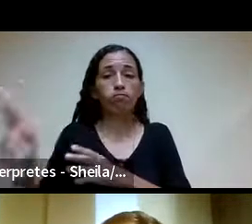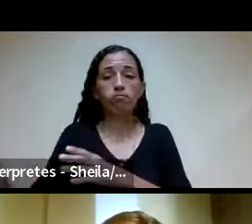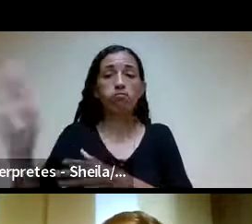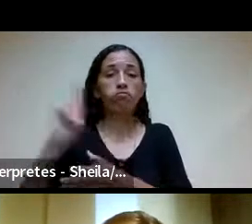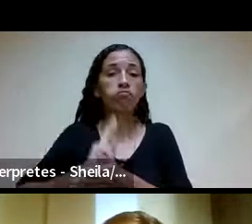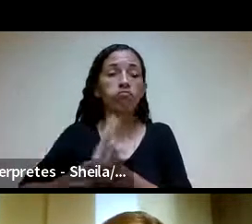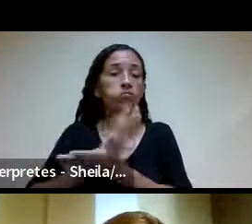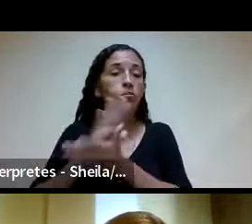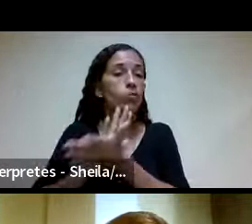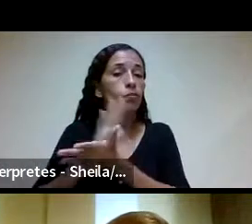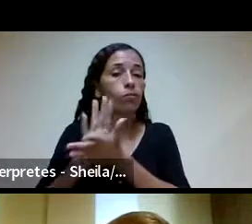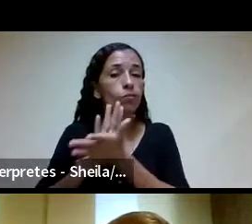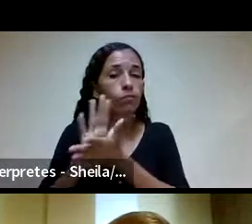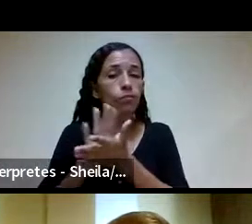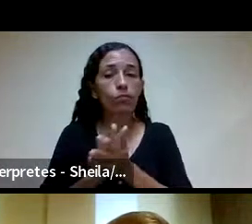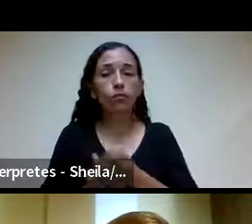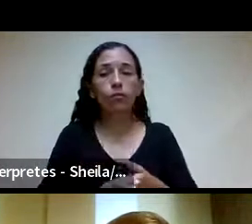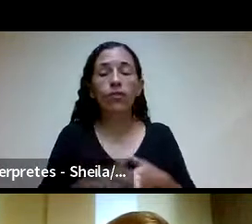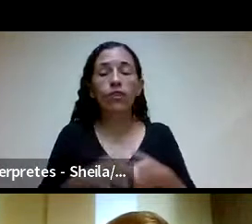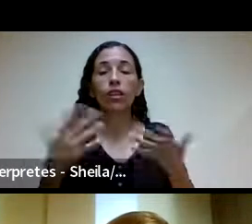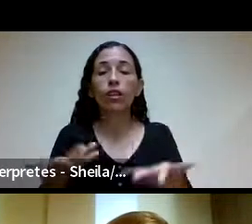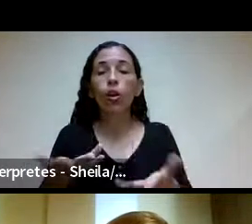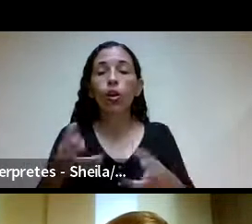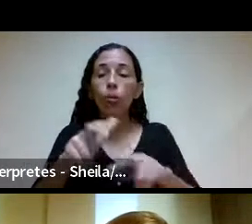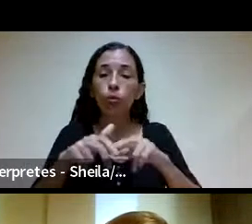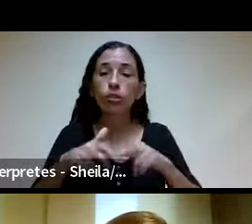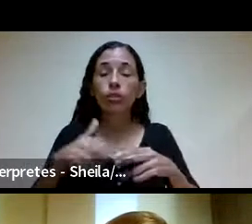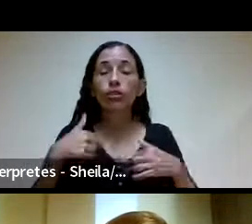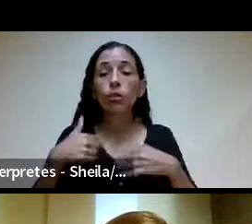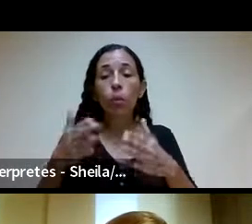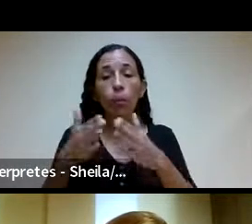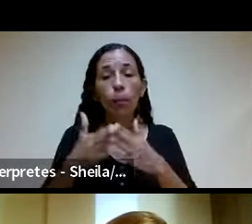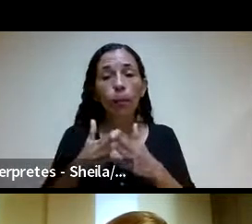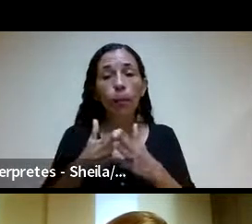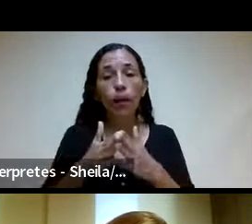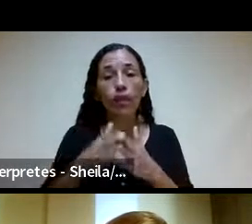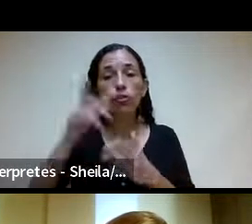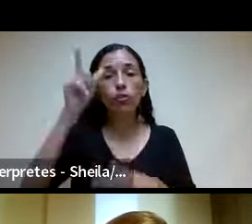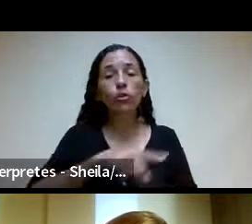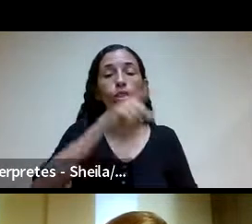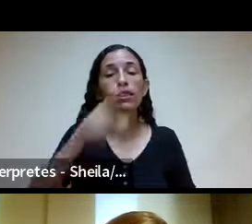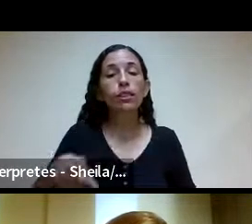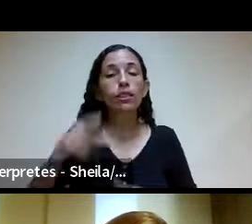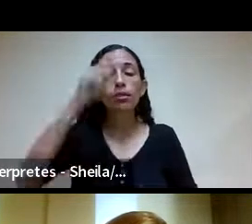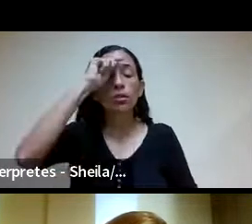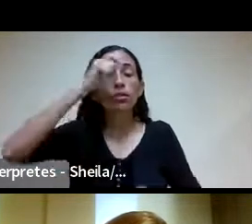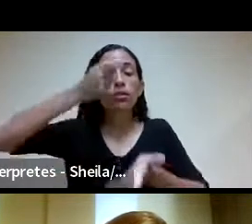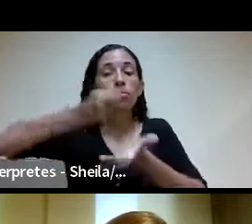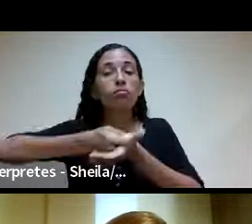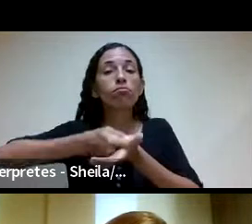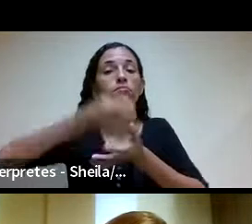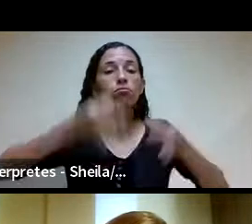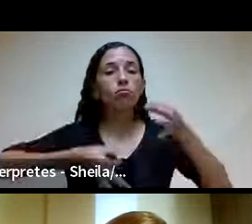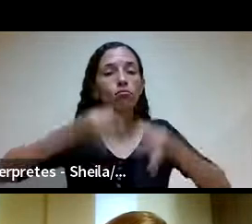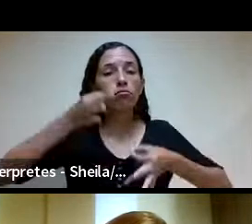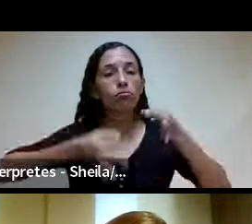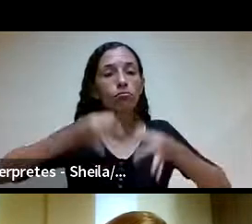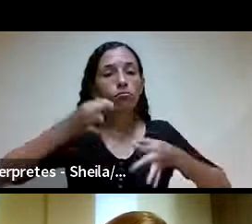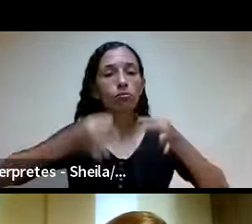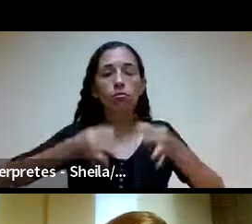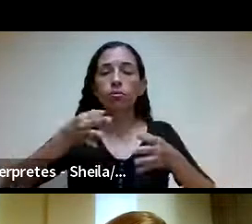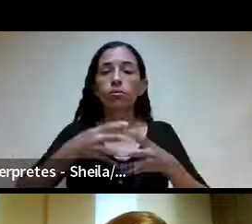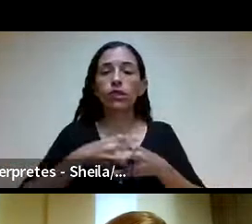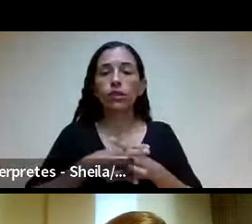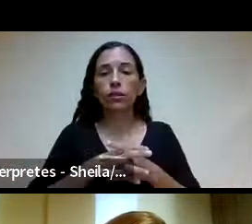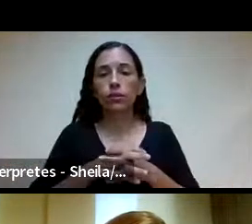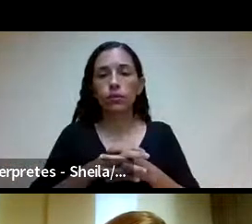nós apontamos a nulidade da sentença pelo cerceamento de defesa, pelo cerceamento